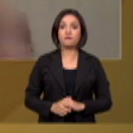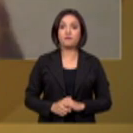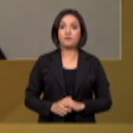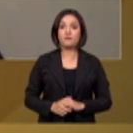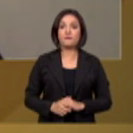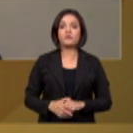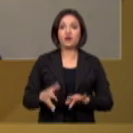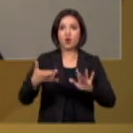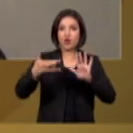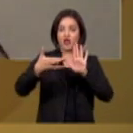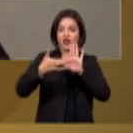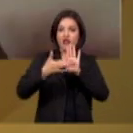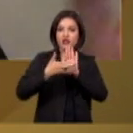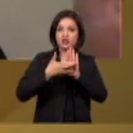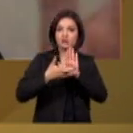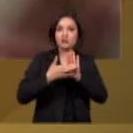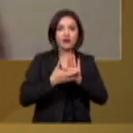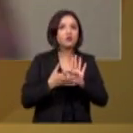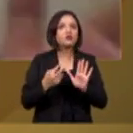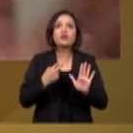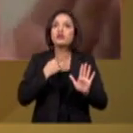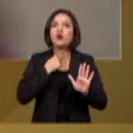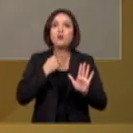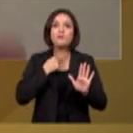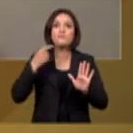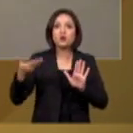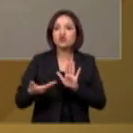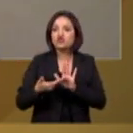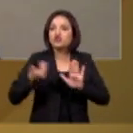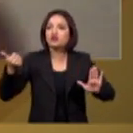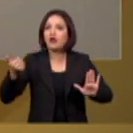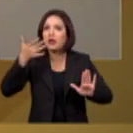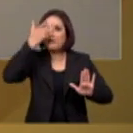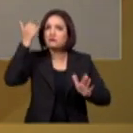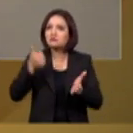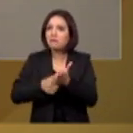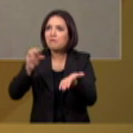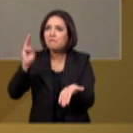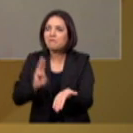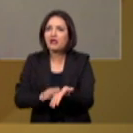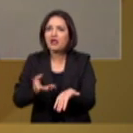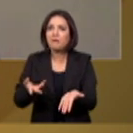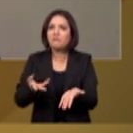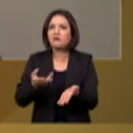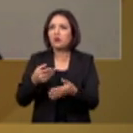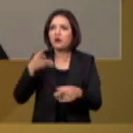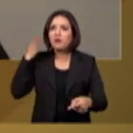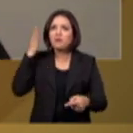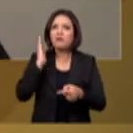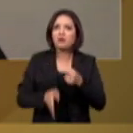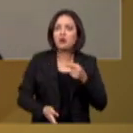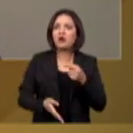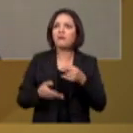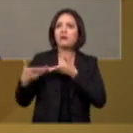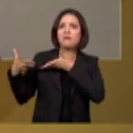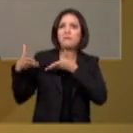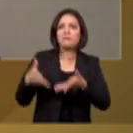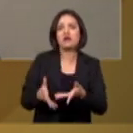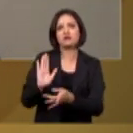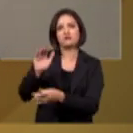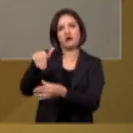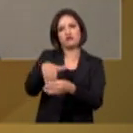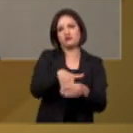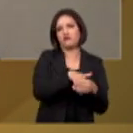possível que regimento exclua qualquer membro de um tribunal brasileiro queda o a possibilidade de